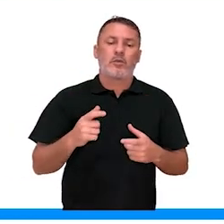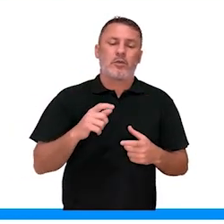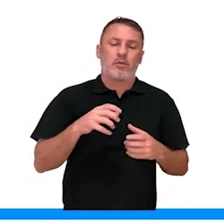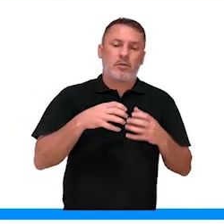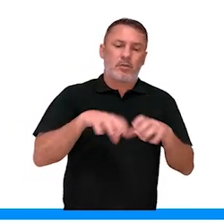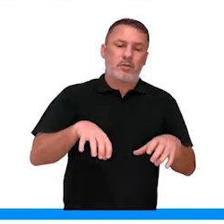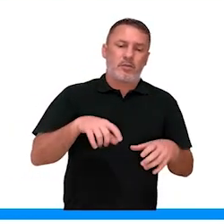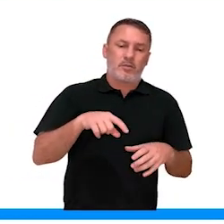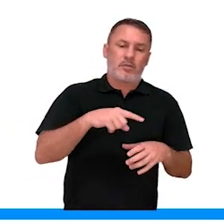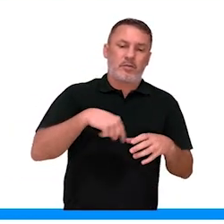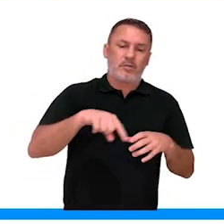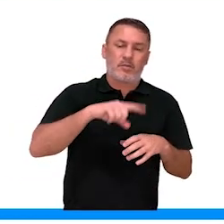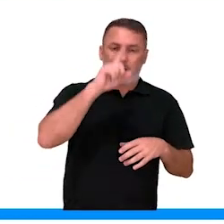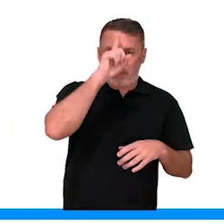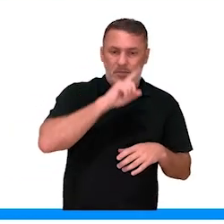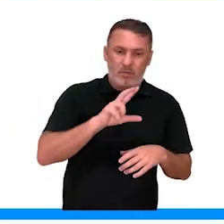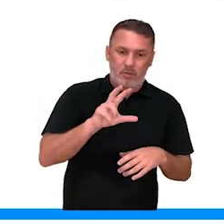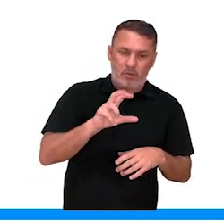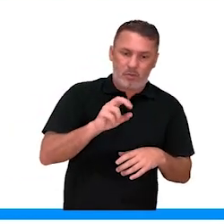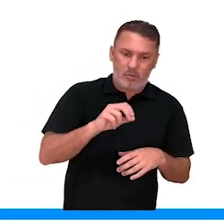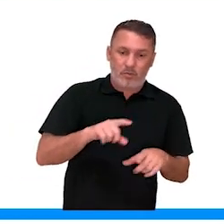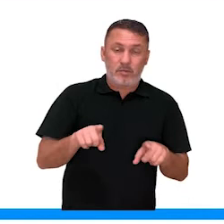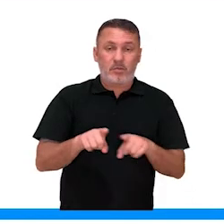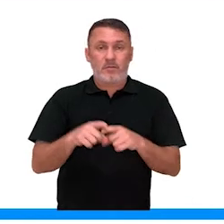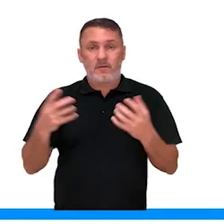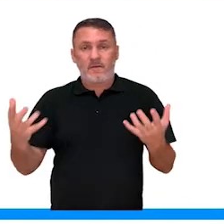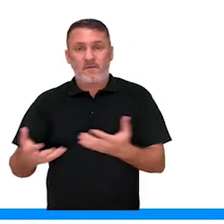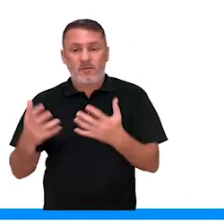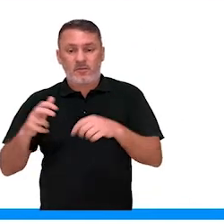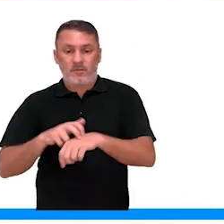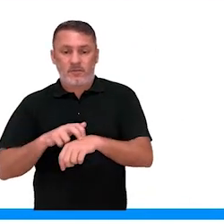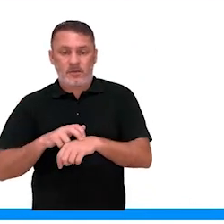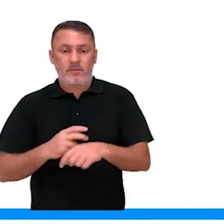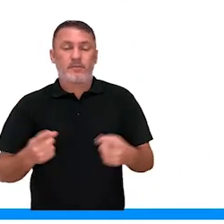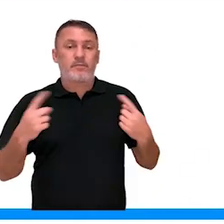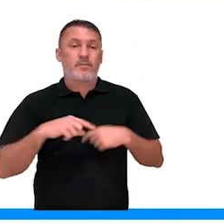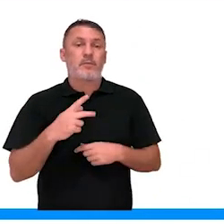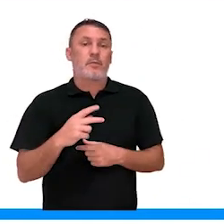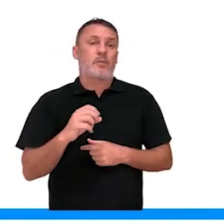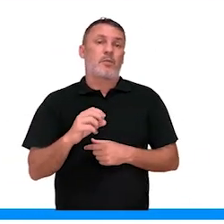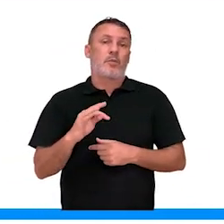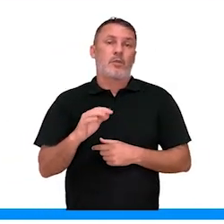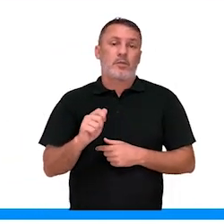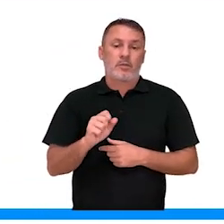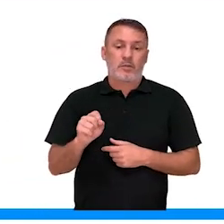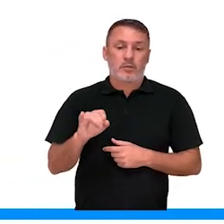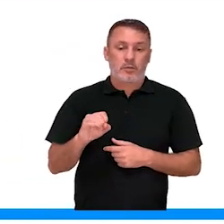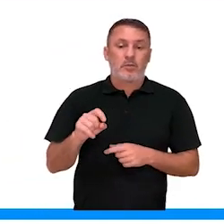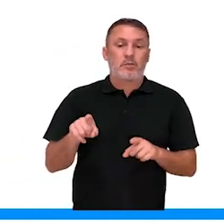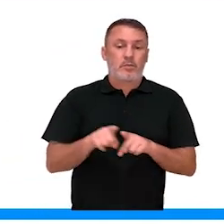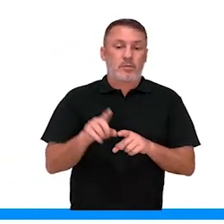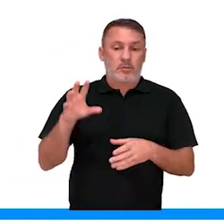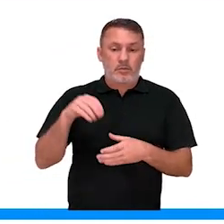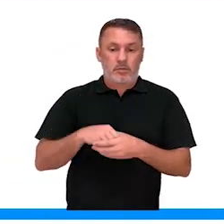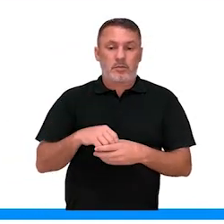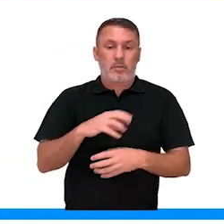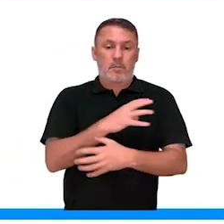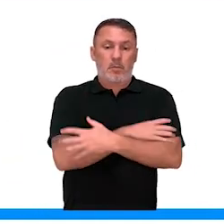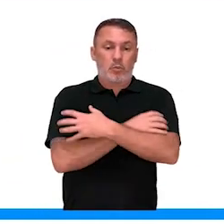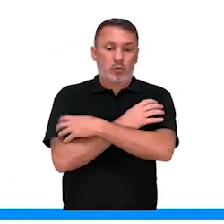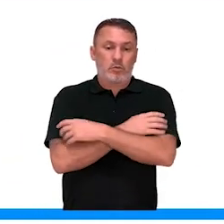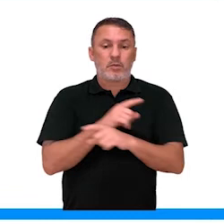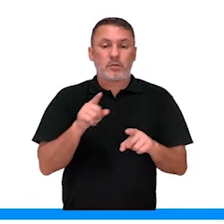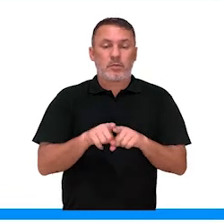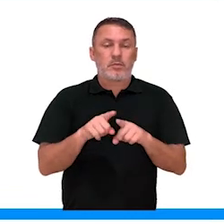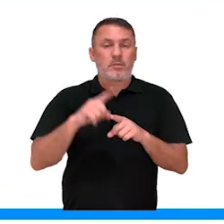encontra eles em cereais, gema do ovo e vegetais verdes. O potássio vai participar da